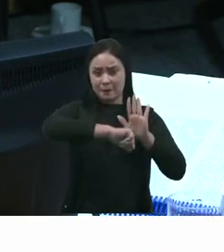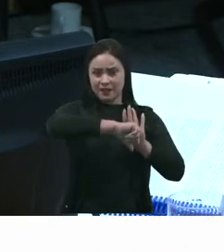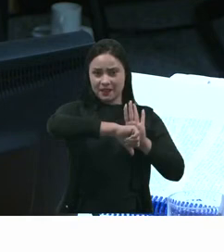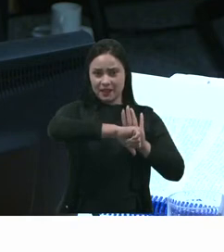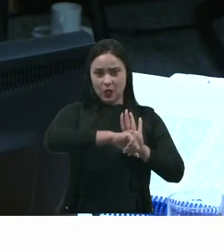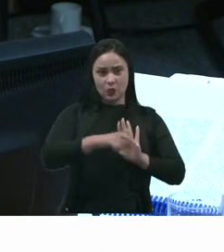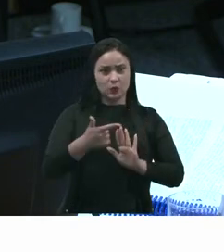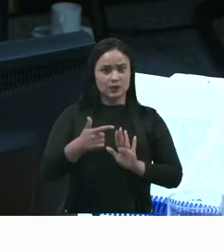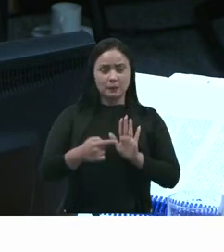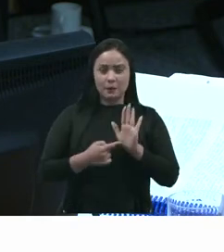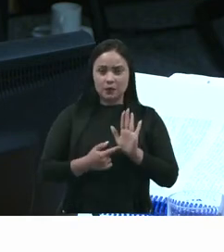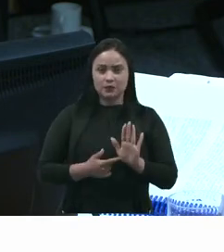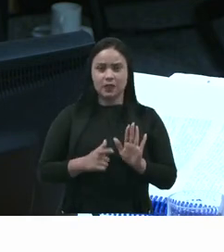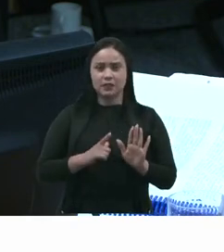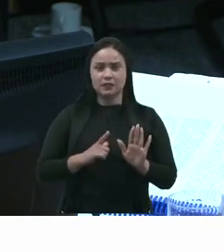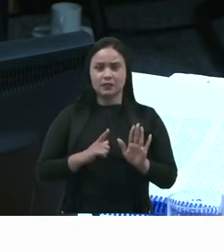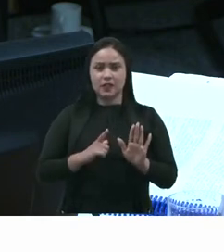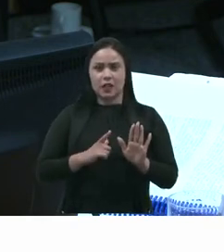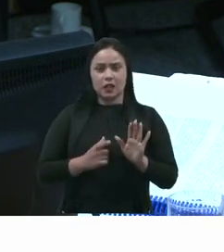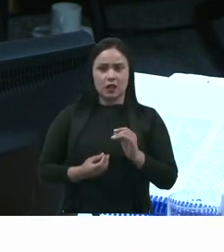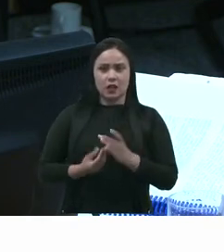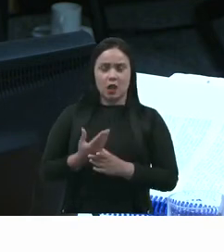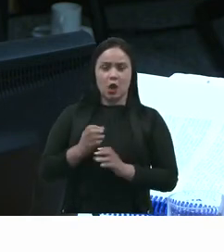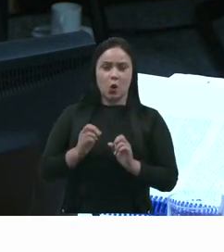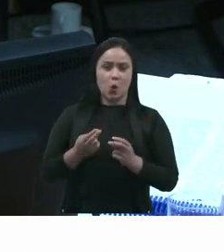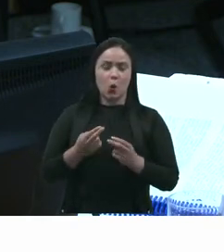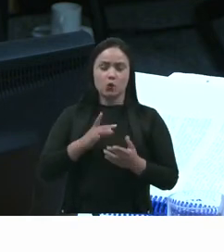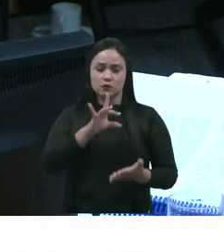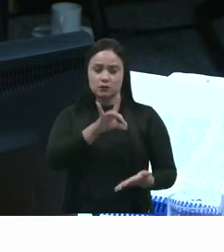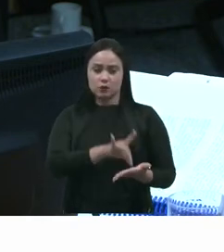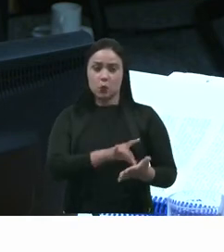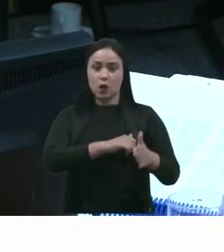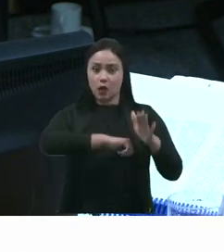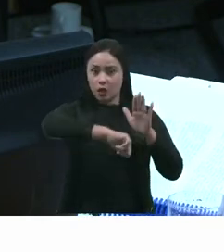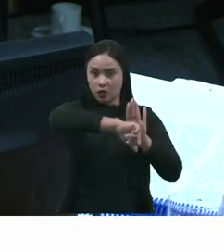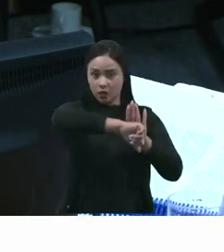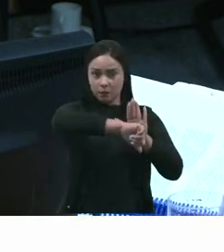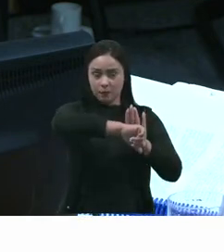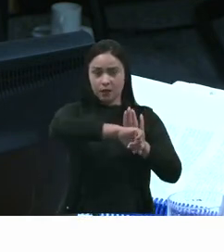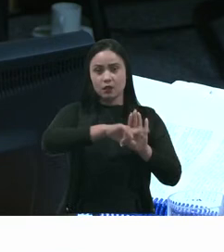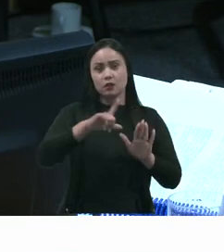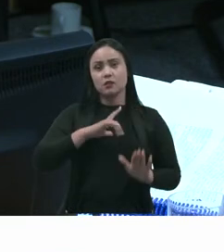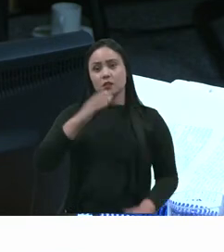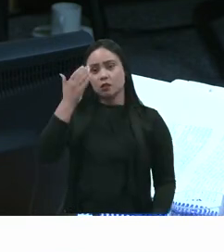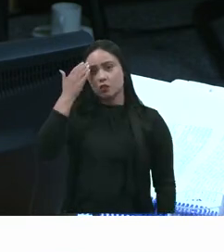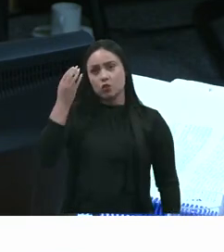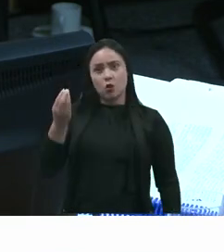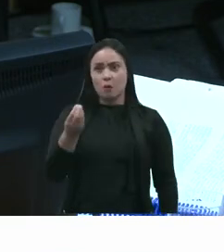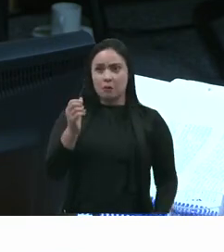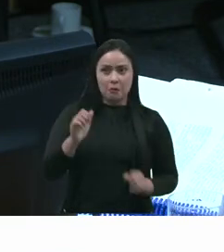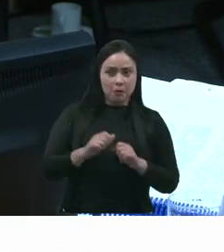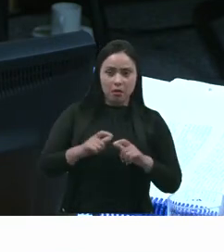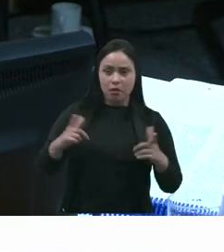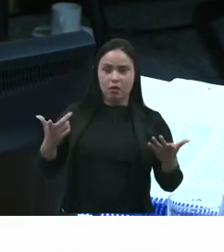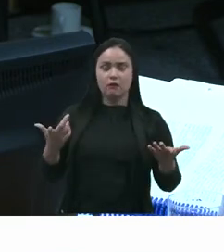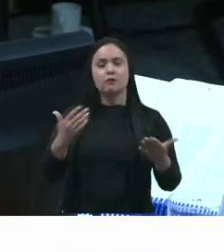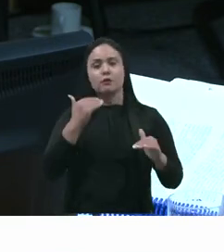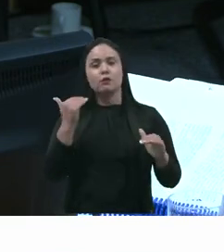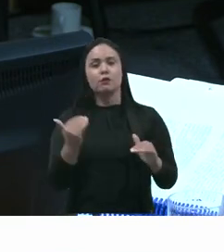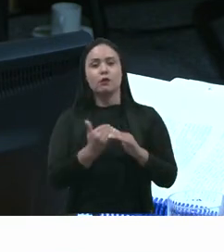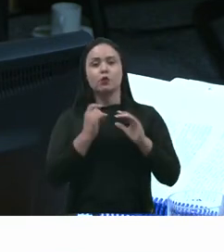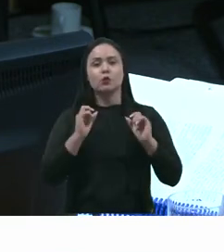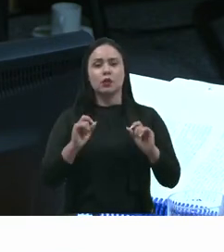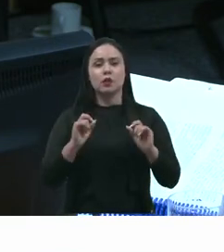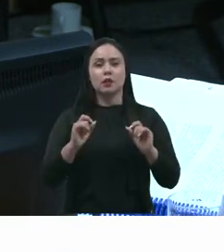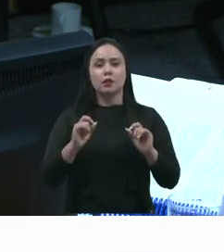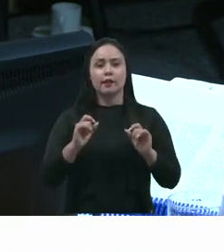não demonstração da autoria ou da materialidade do crime deve ser interpretada de maneira ampliativa em favor